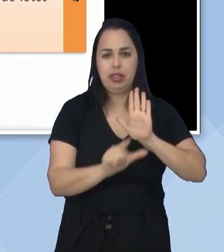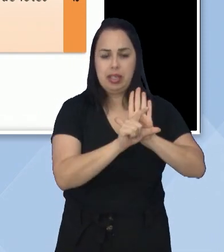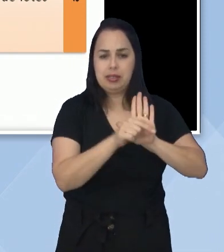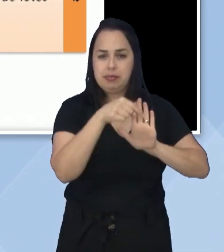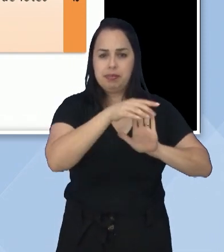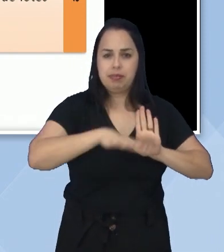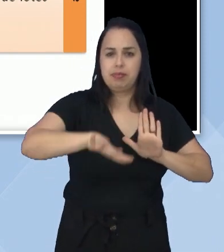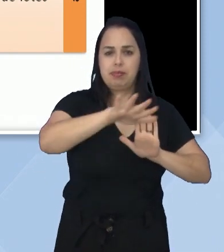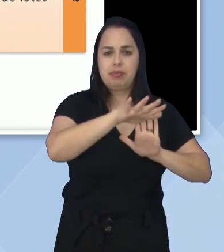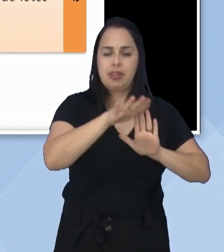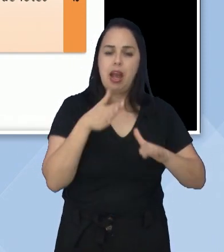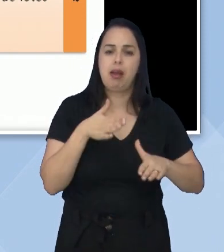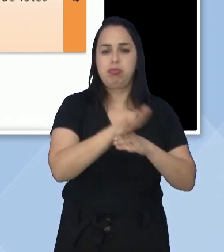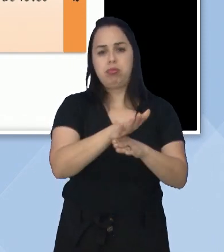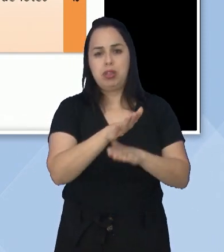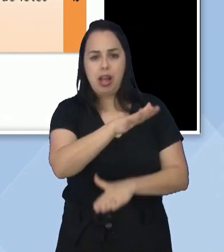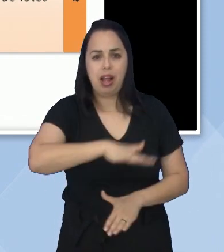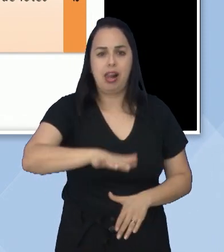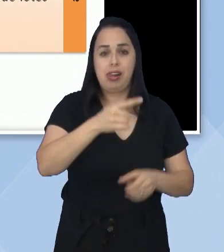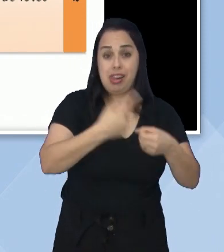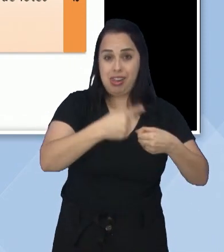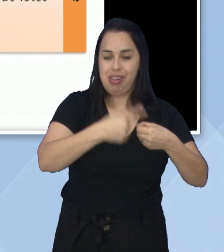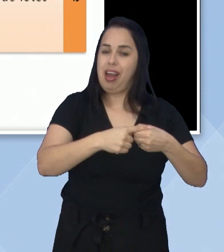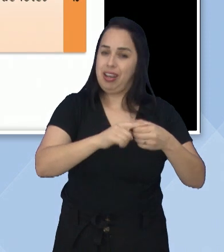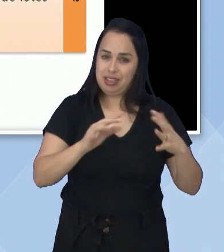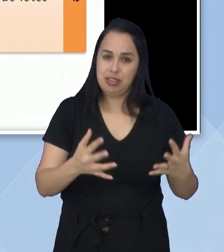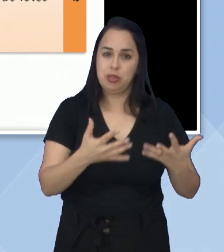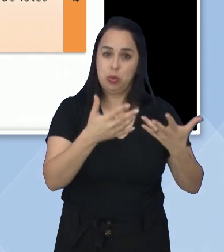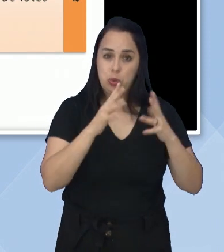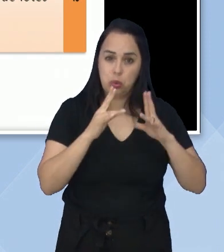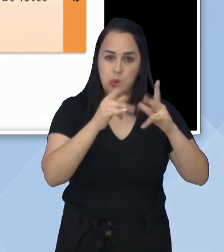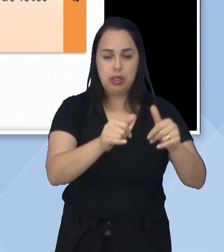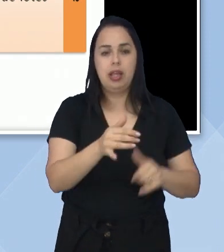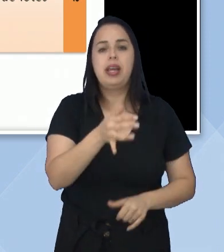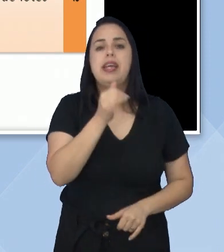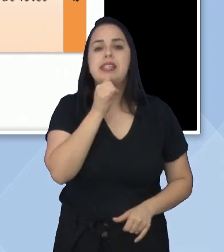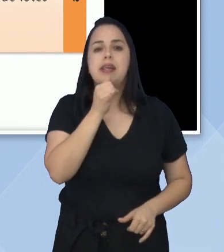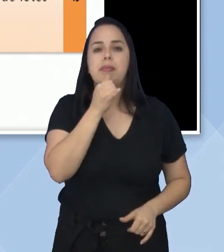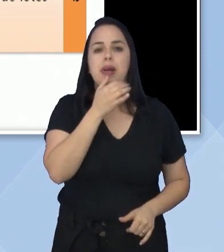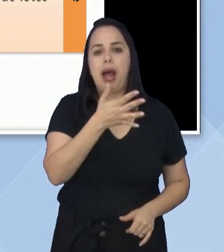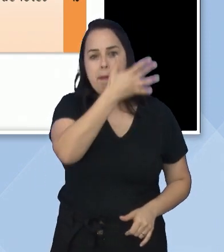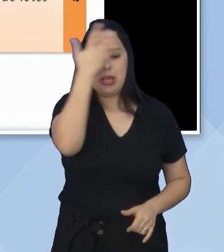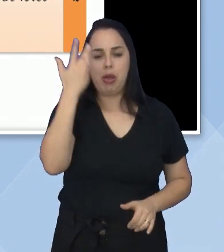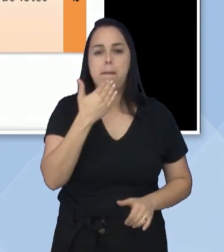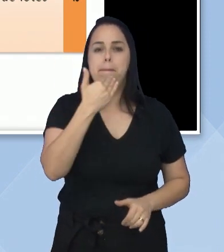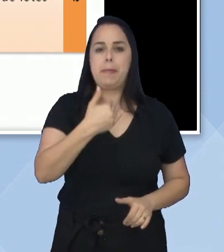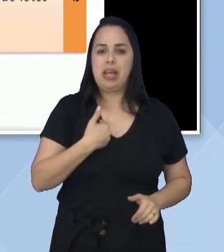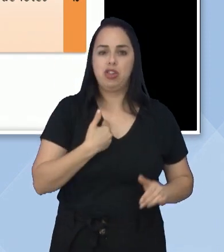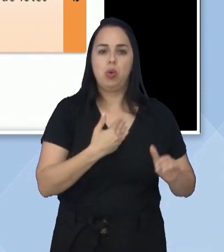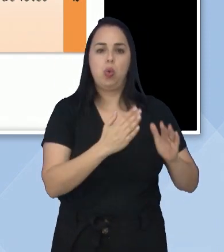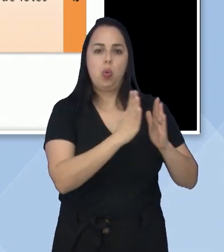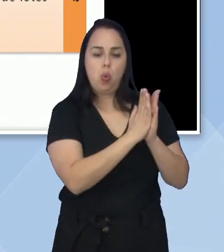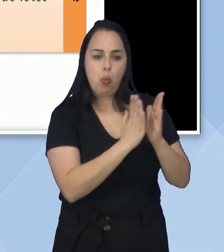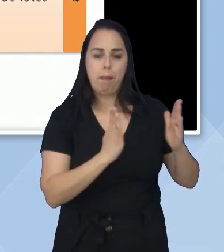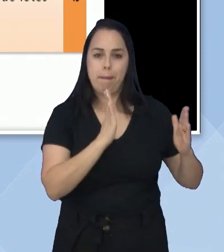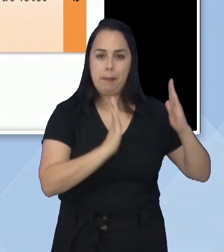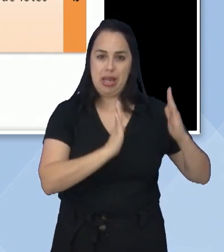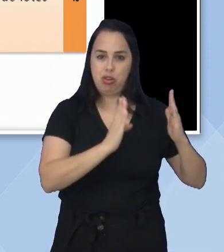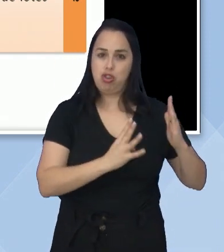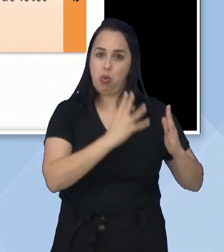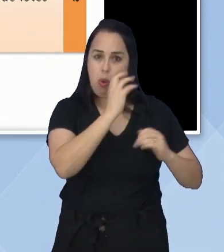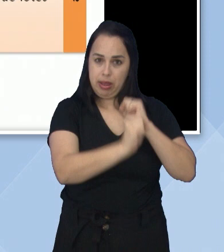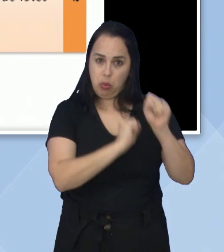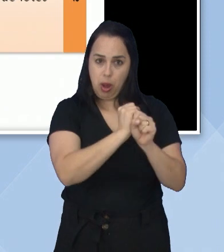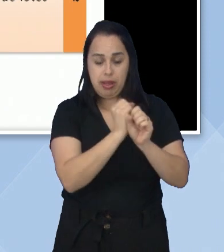tem que ser uma vantajosidade para o município como um todo um loteador Pede uma prorrogação de mais quatro anos mas não só